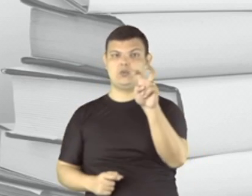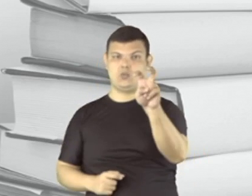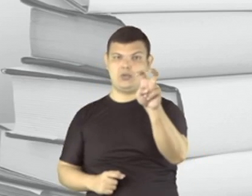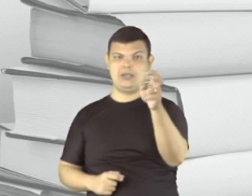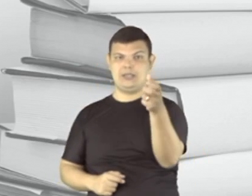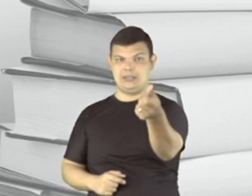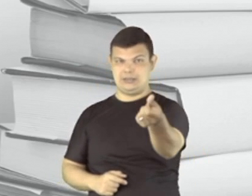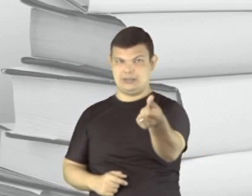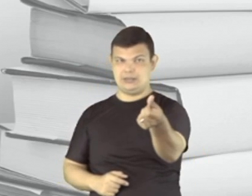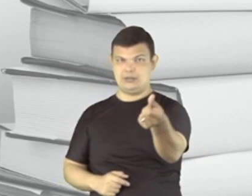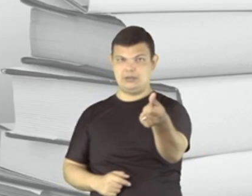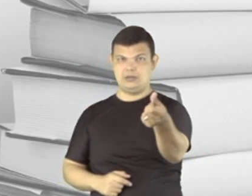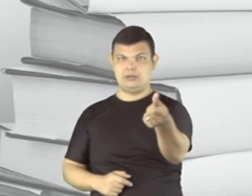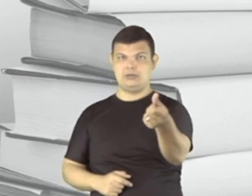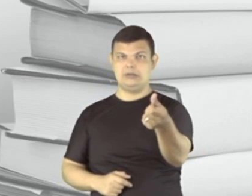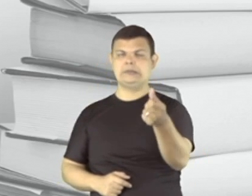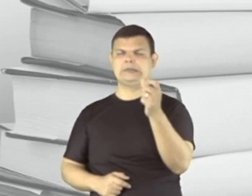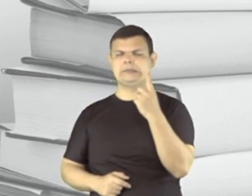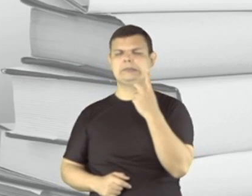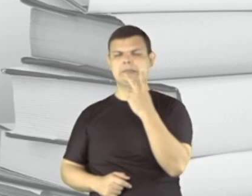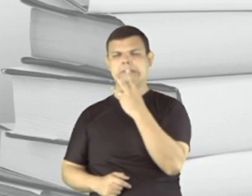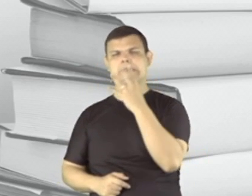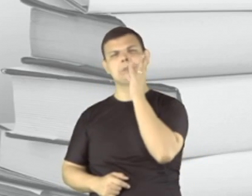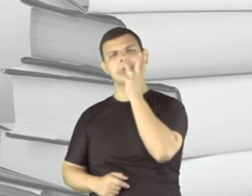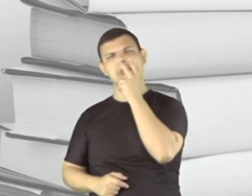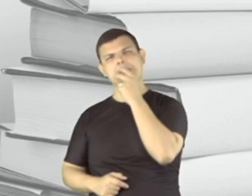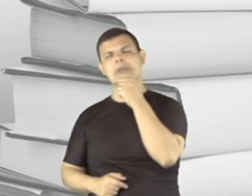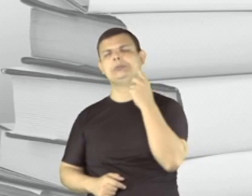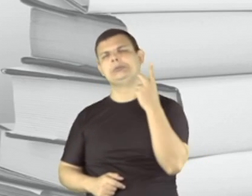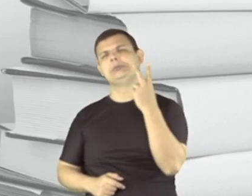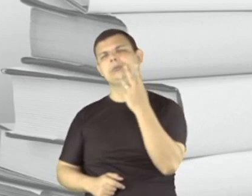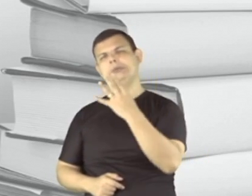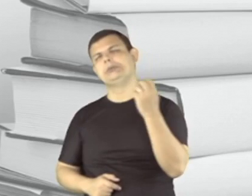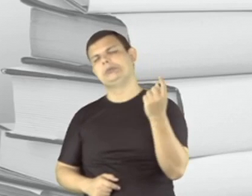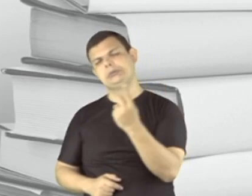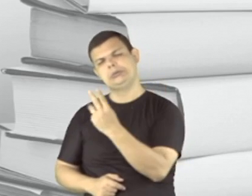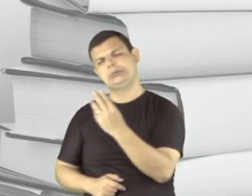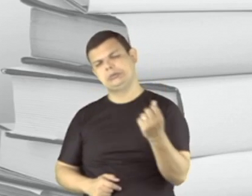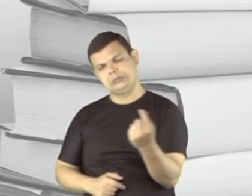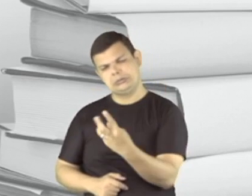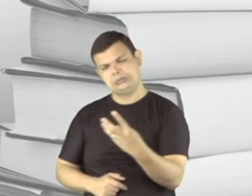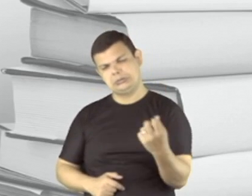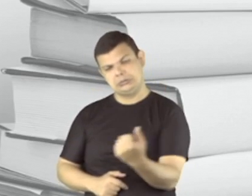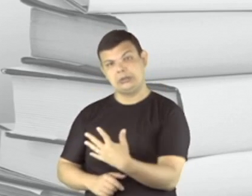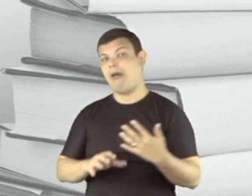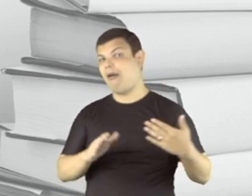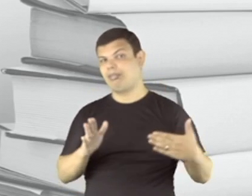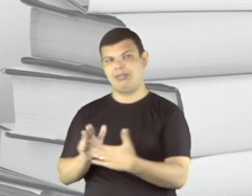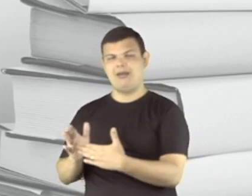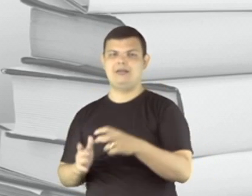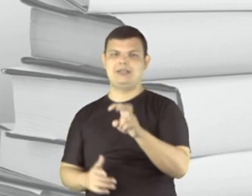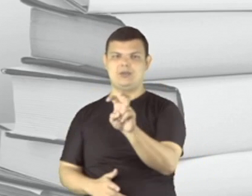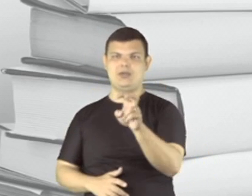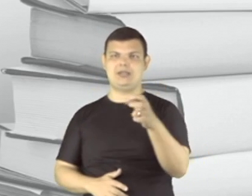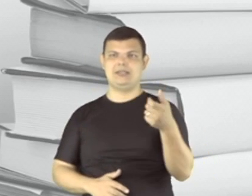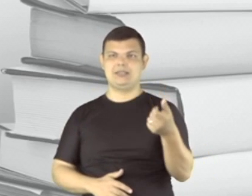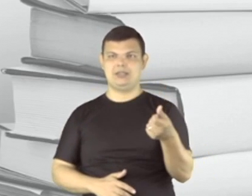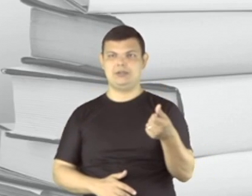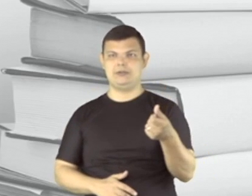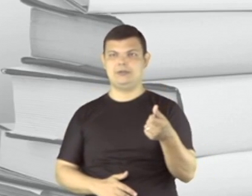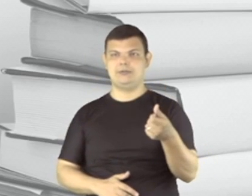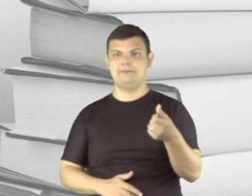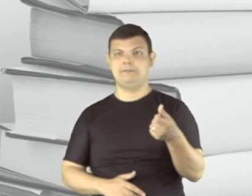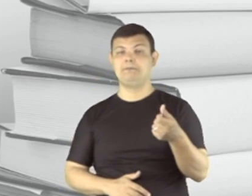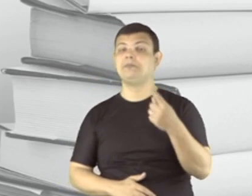Então, levei um tempo. 1, 2, 3, 4, até chegar nos 56. E aí,